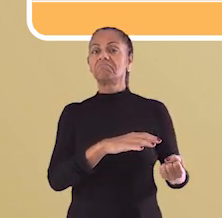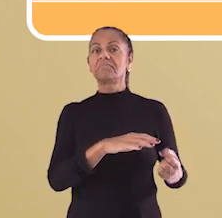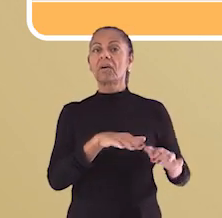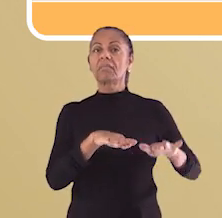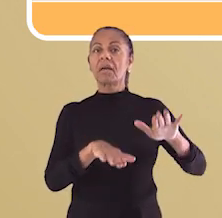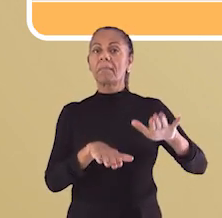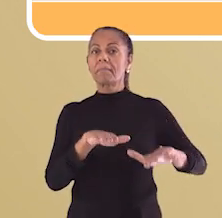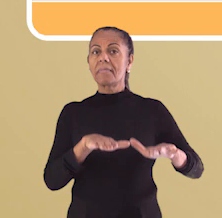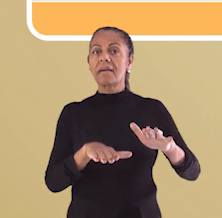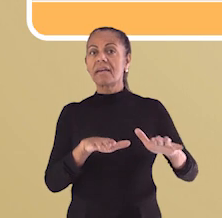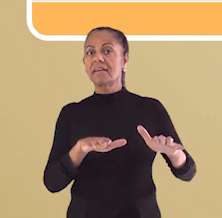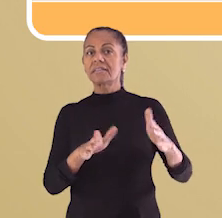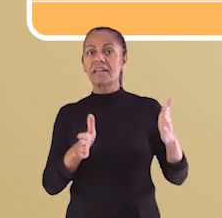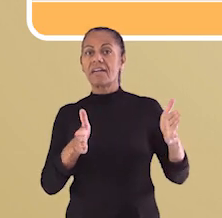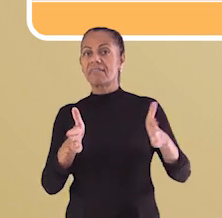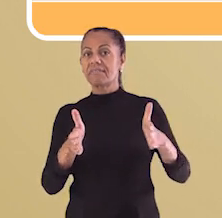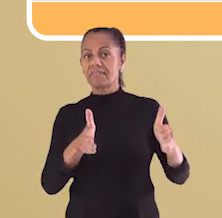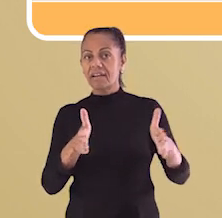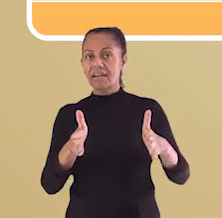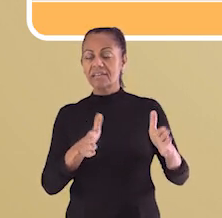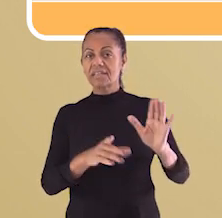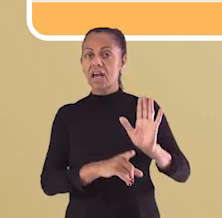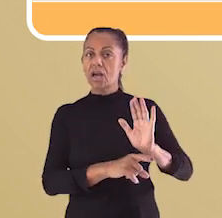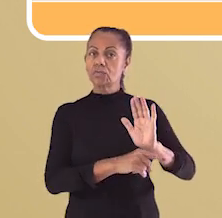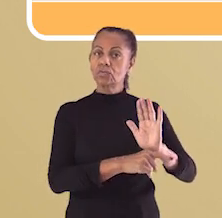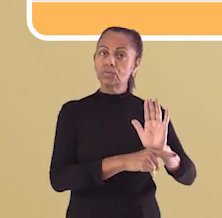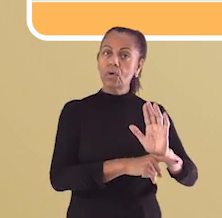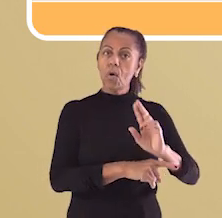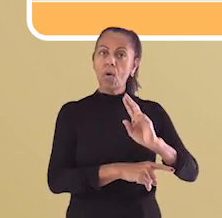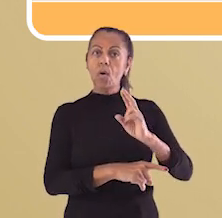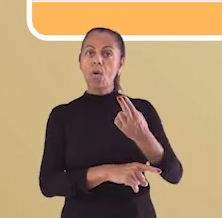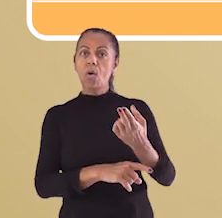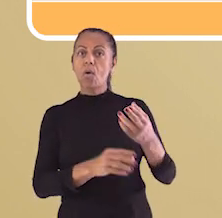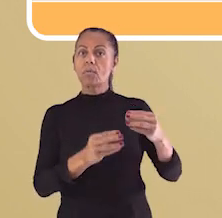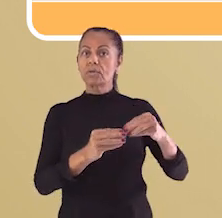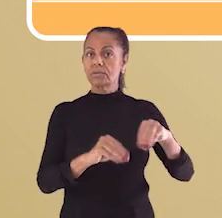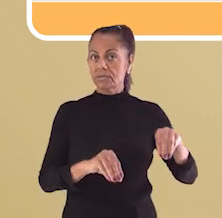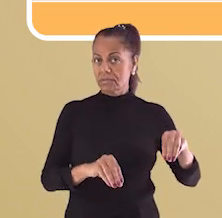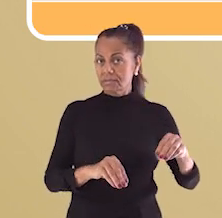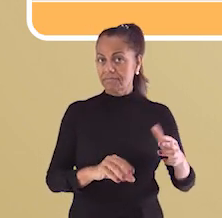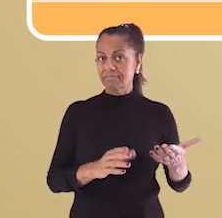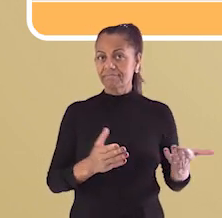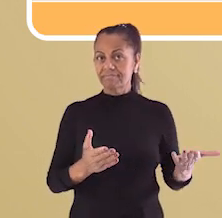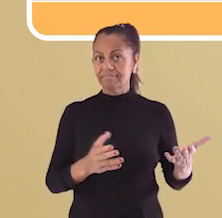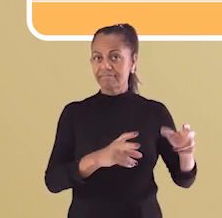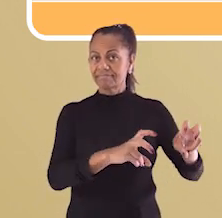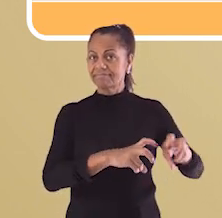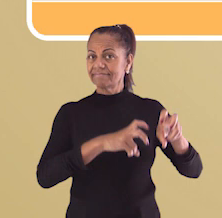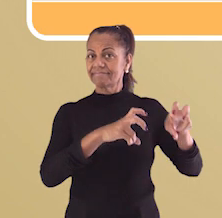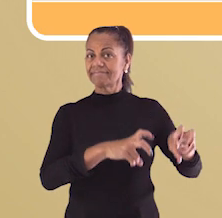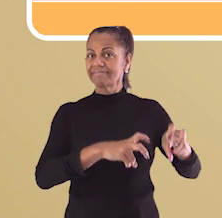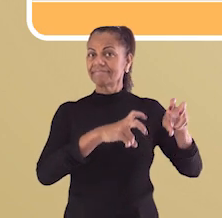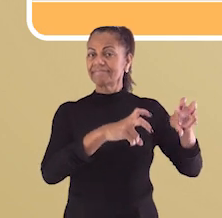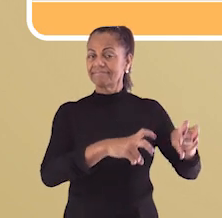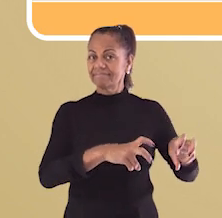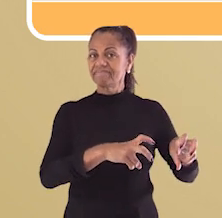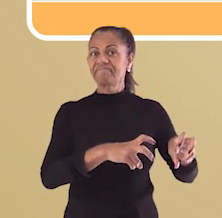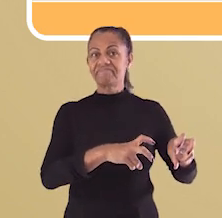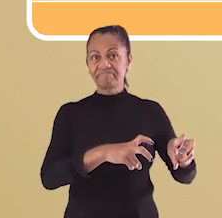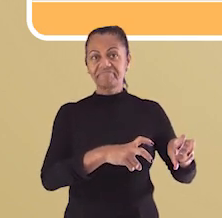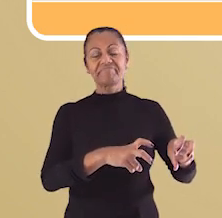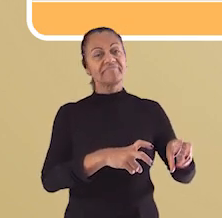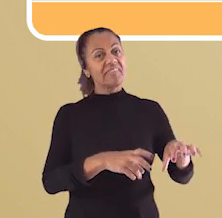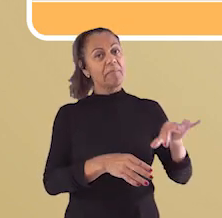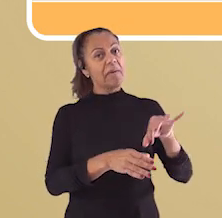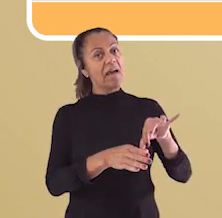sementes. Portanto, dependendo da fase da Lua, ela favorece ou prejudica um determinado tipo de cultivo. Vocês já ouviram falar